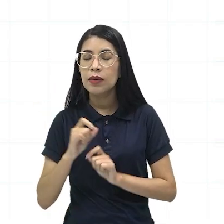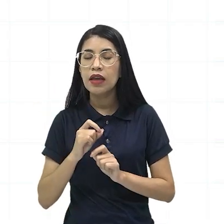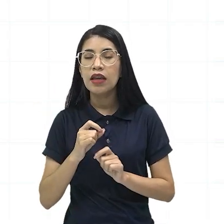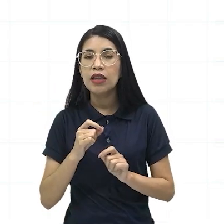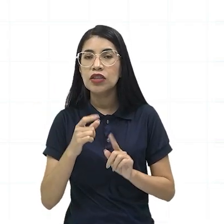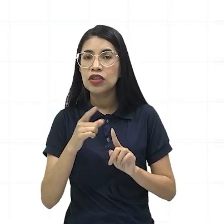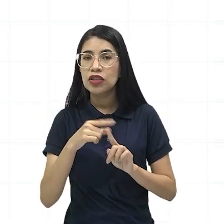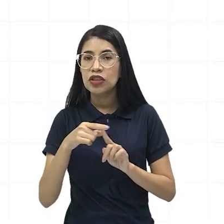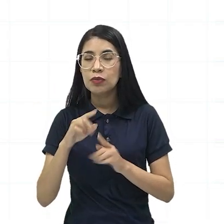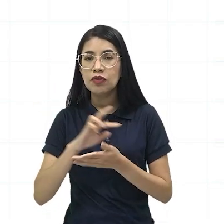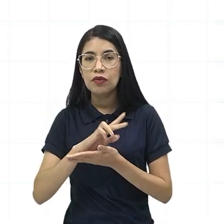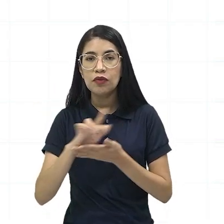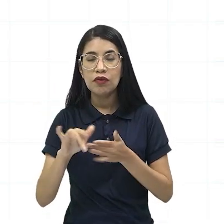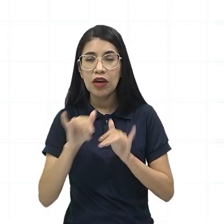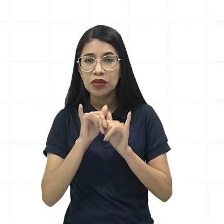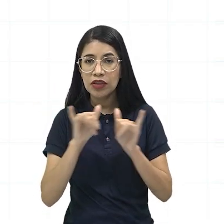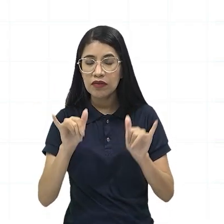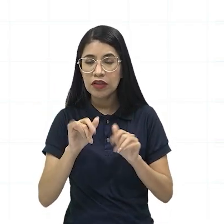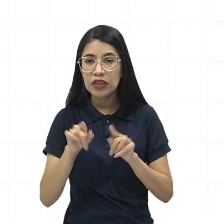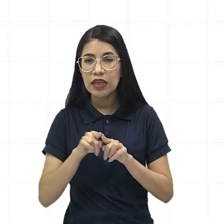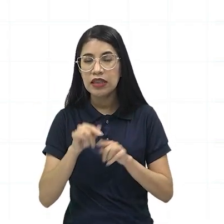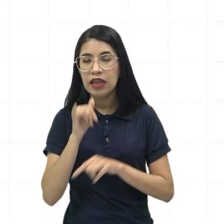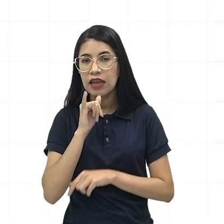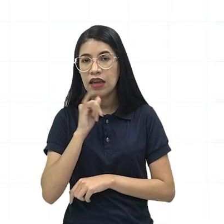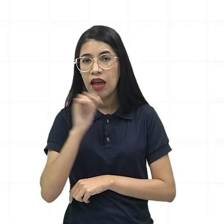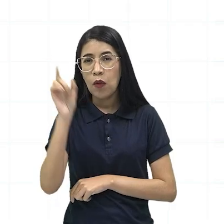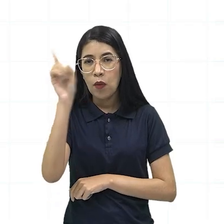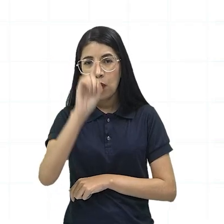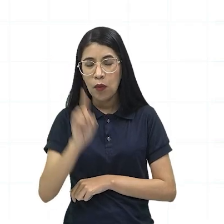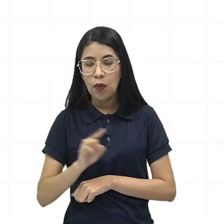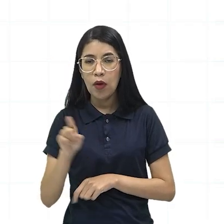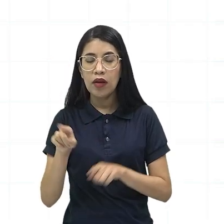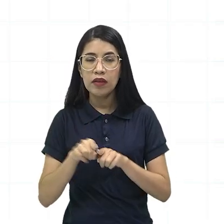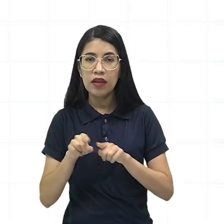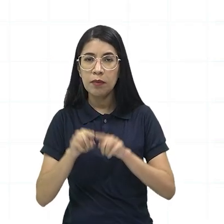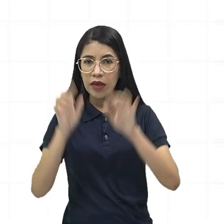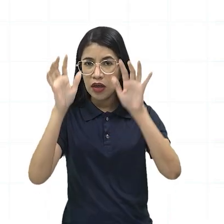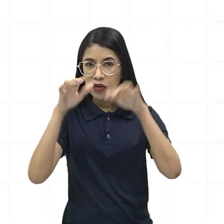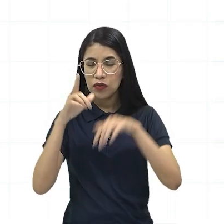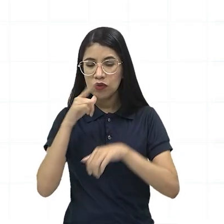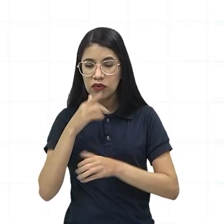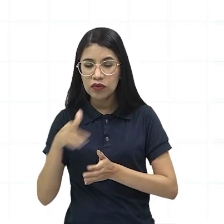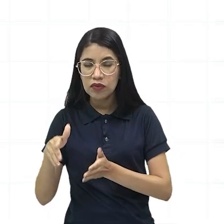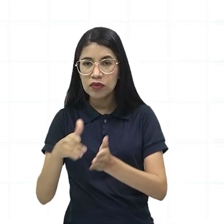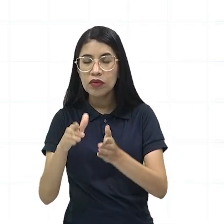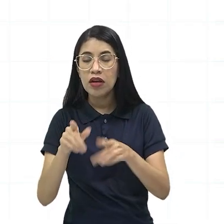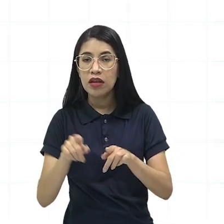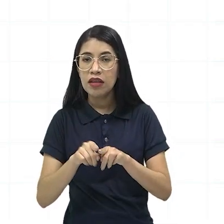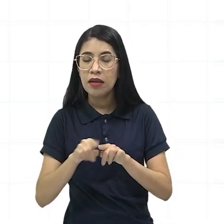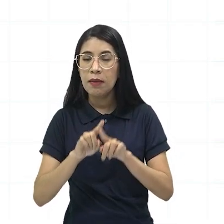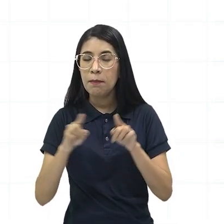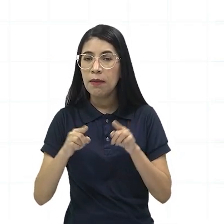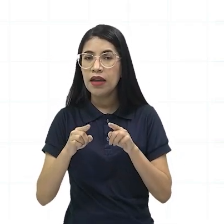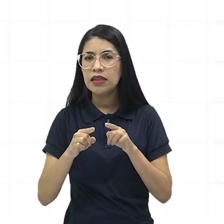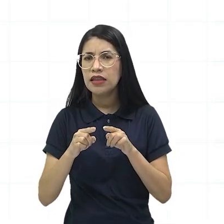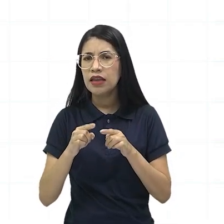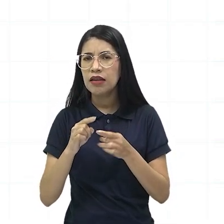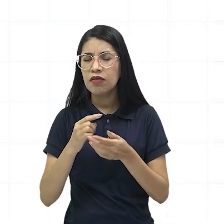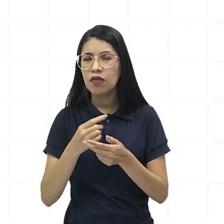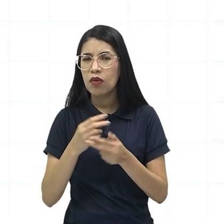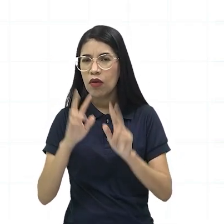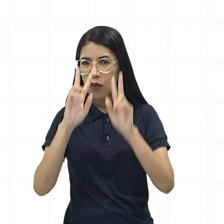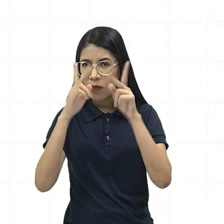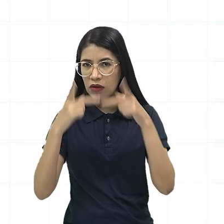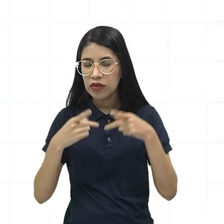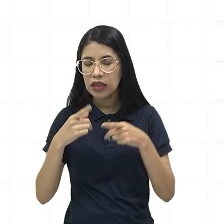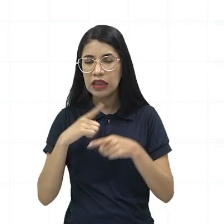de advertência, como o raio e a tromba d'água, mas são demônios do céu que nos atacam. E por que ele está falando de tudo isso? Porque ele